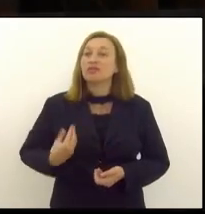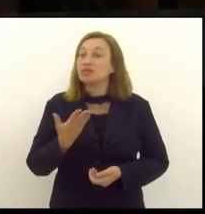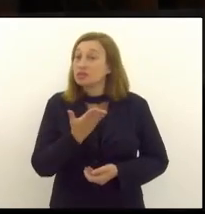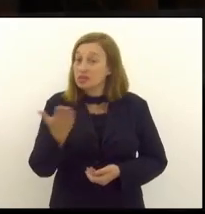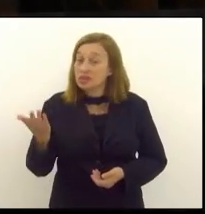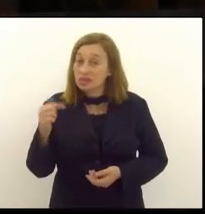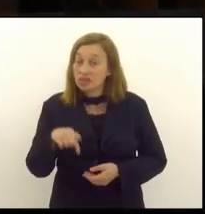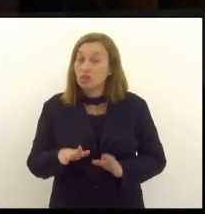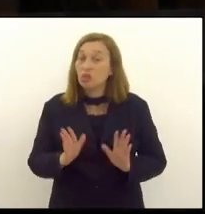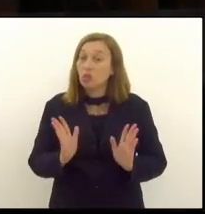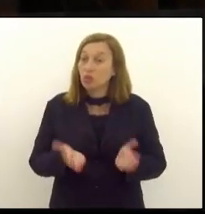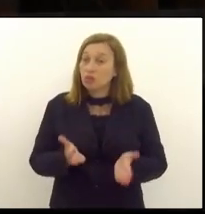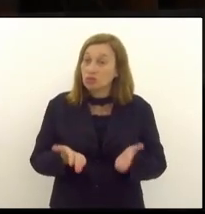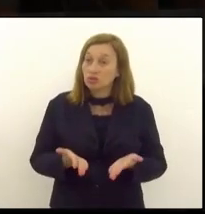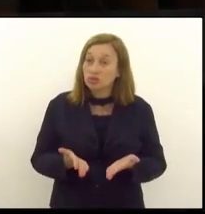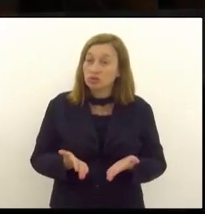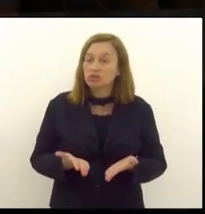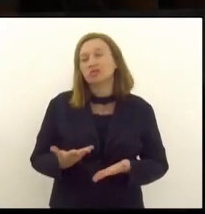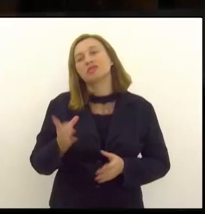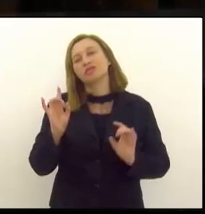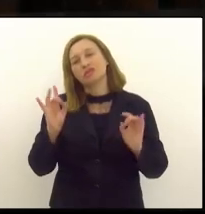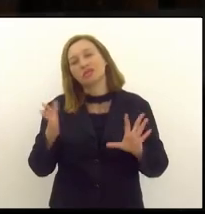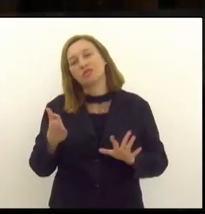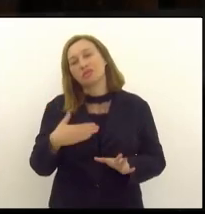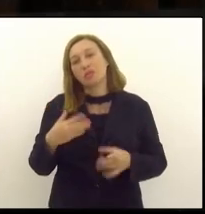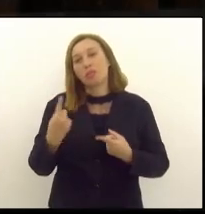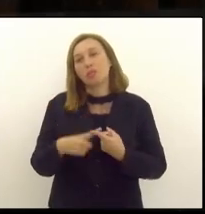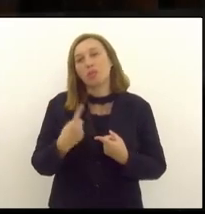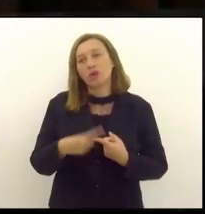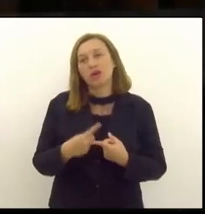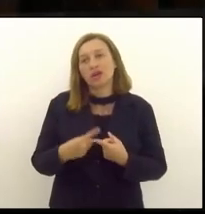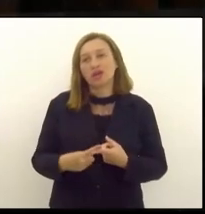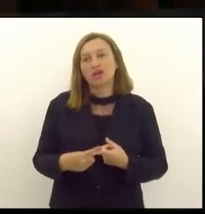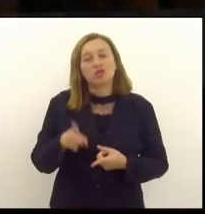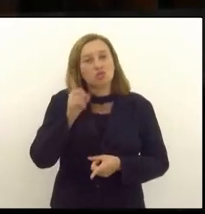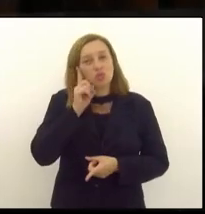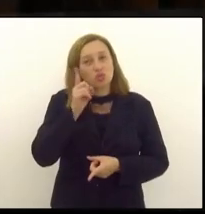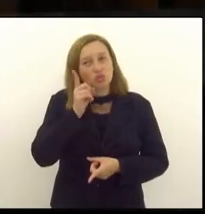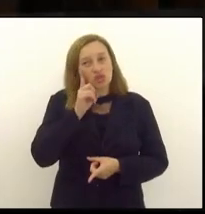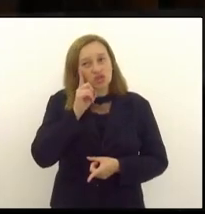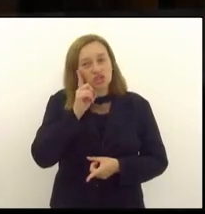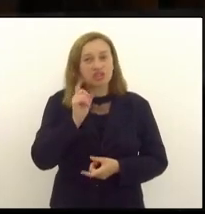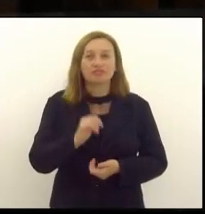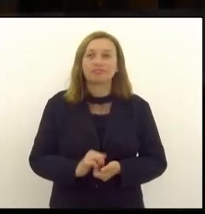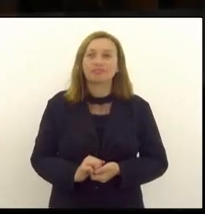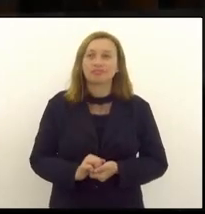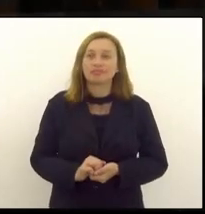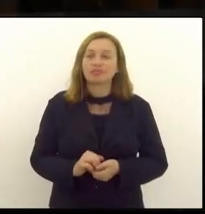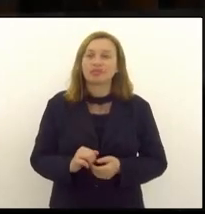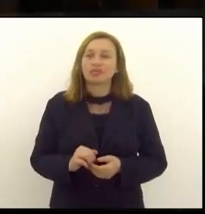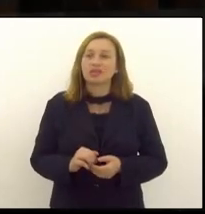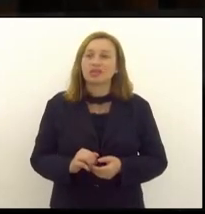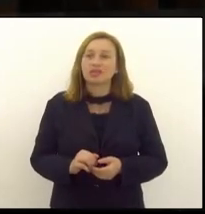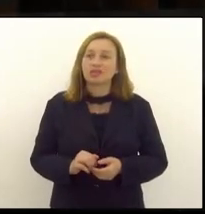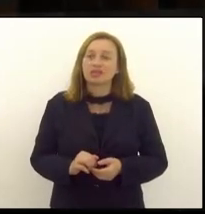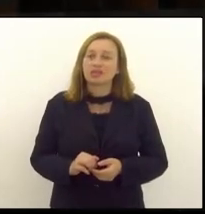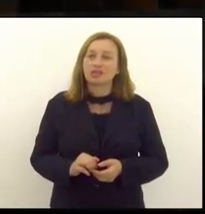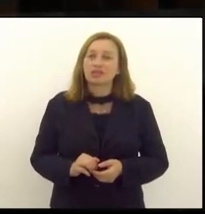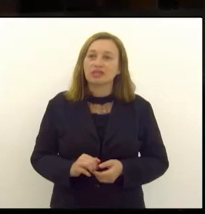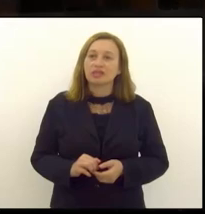aqui hoje ela é muito especial para mim, porque é no dia a dia, no cotidiano, que a gente divide as